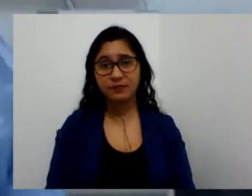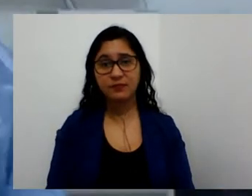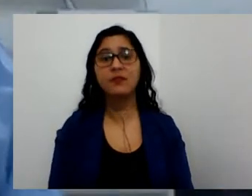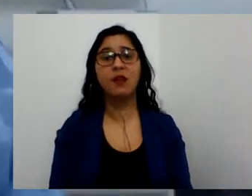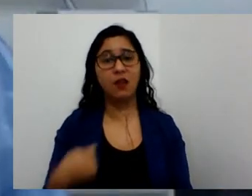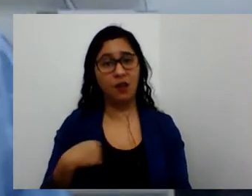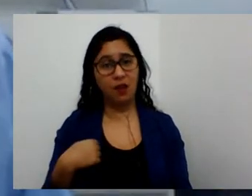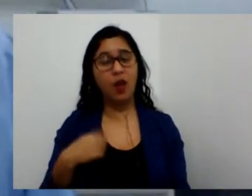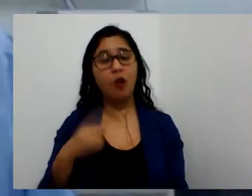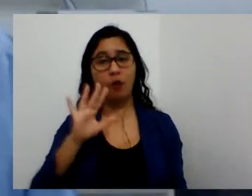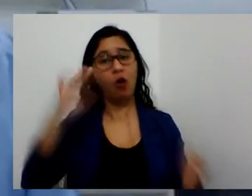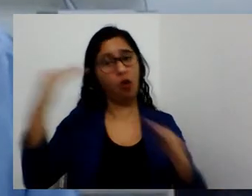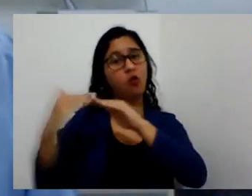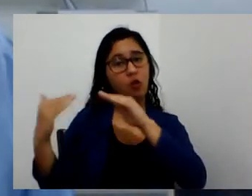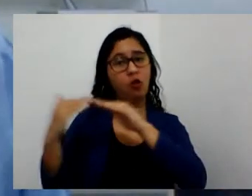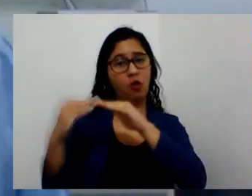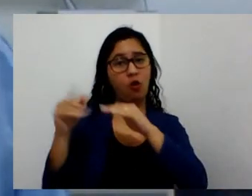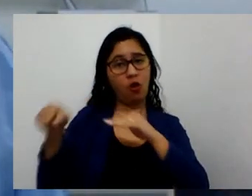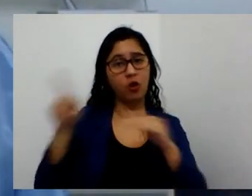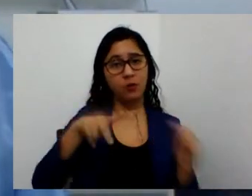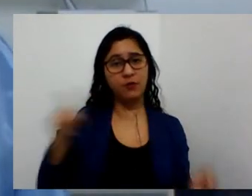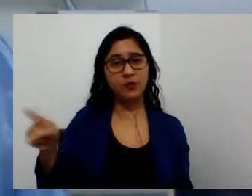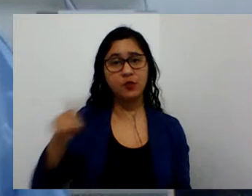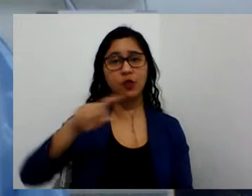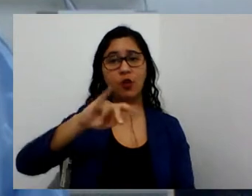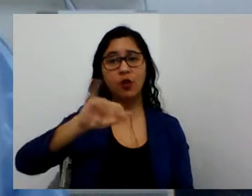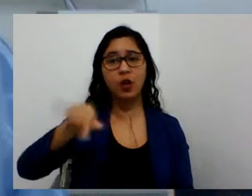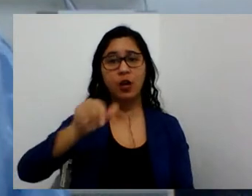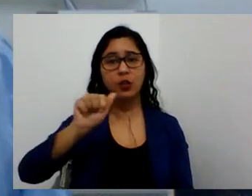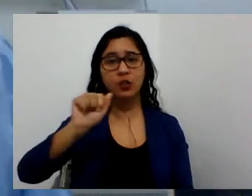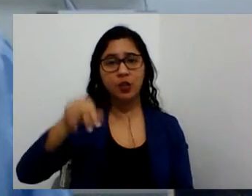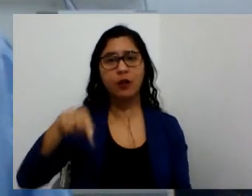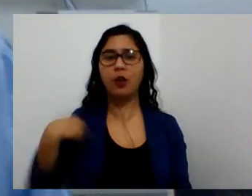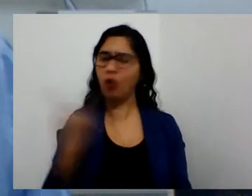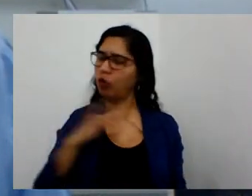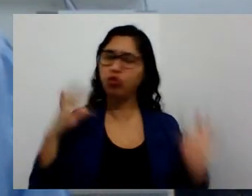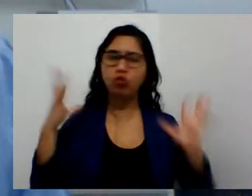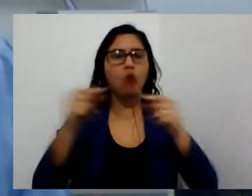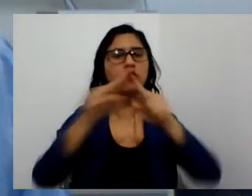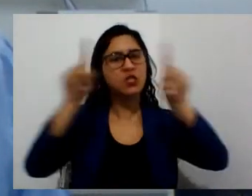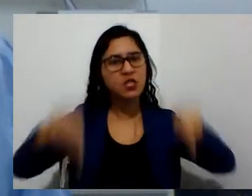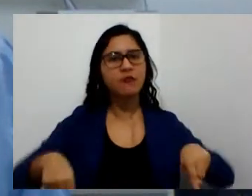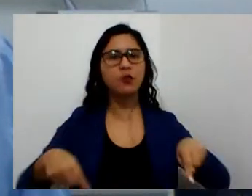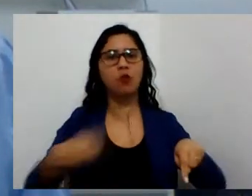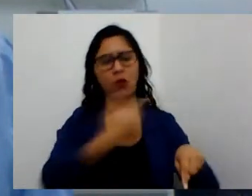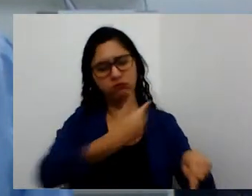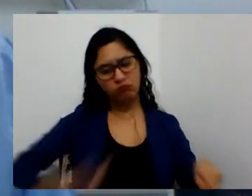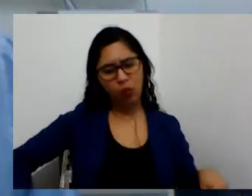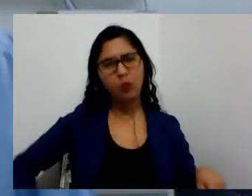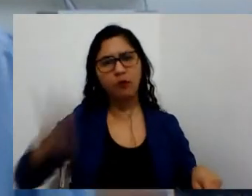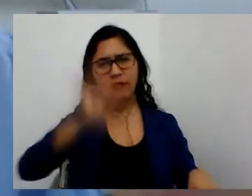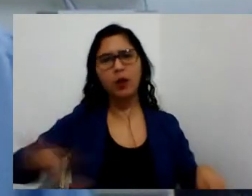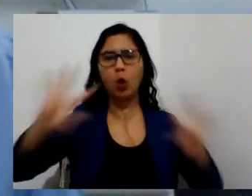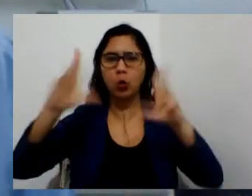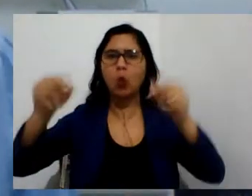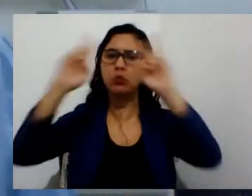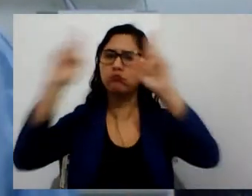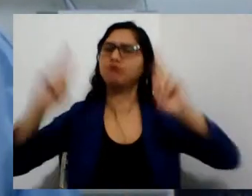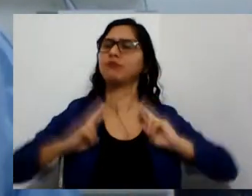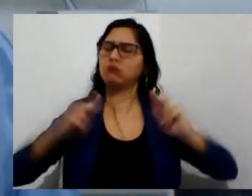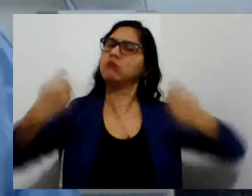Eu vou concordar aqui com a professora Giane, acho que somos todos servidores públicos federais e todos merecemos respeito,